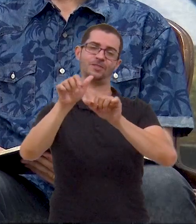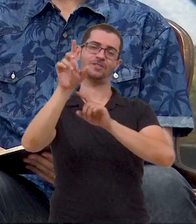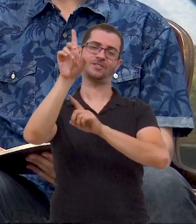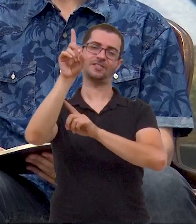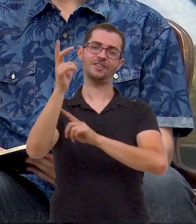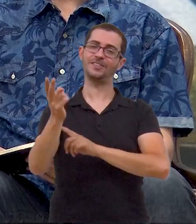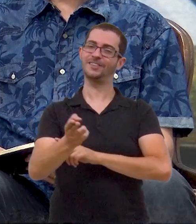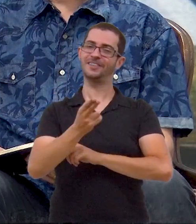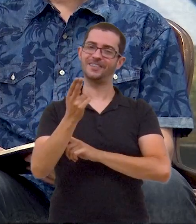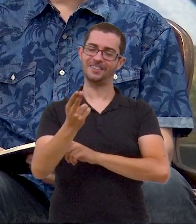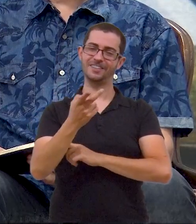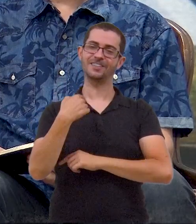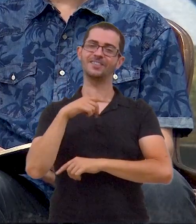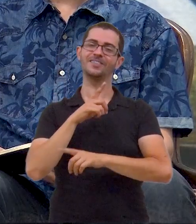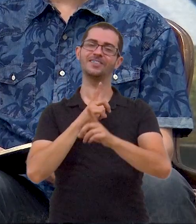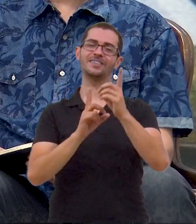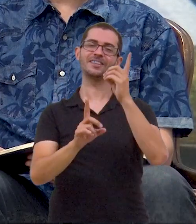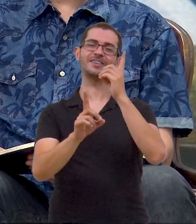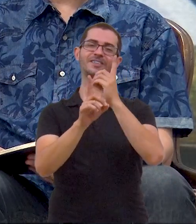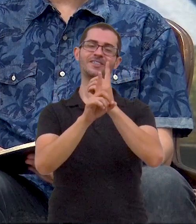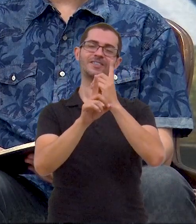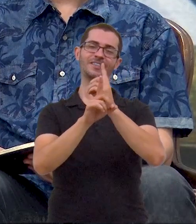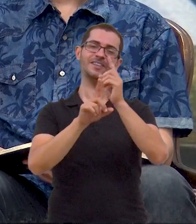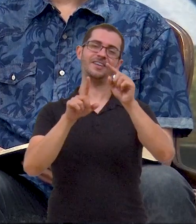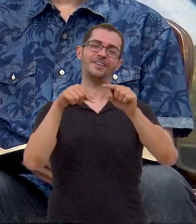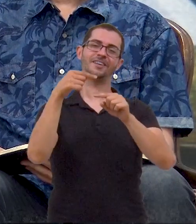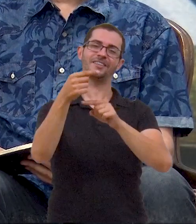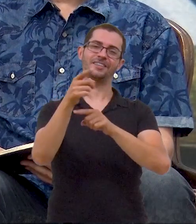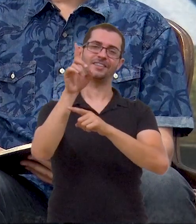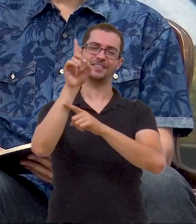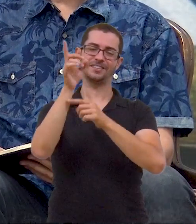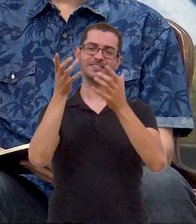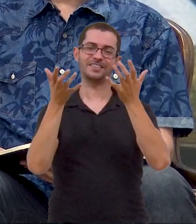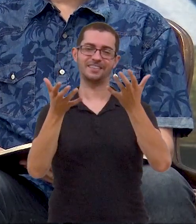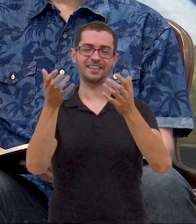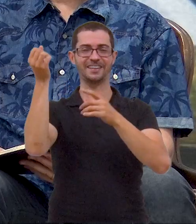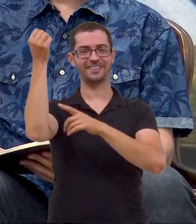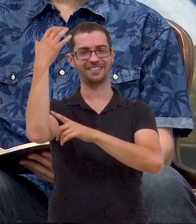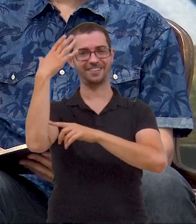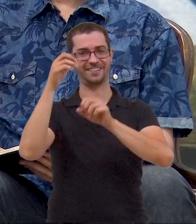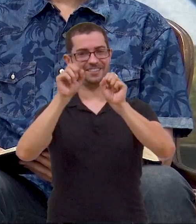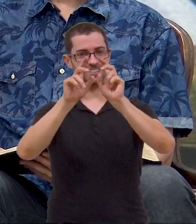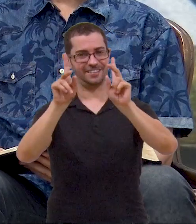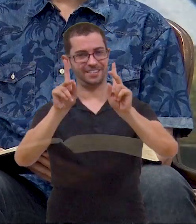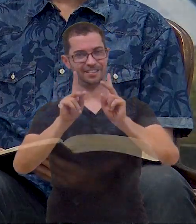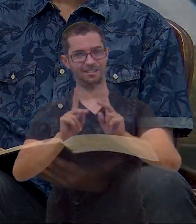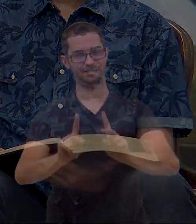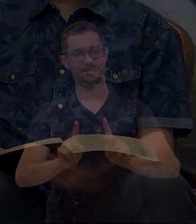Nos Amém. vemos da próxima vez, se assim o Senhor permitir. Graça e paz.